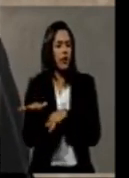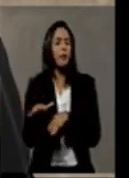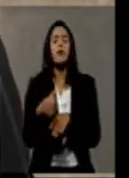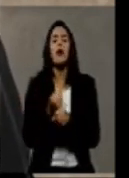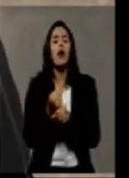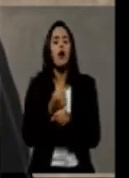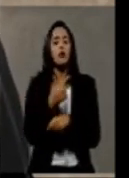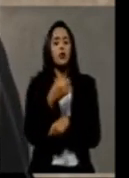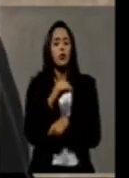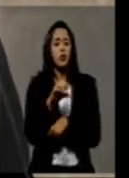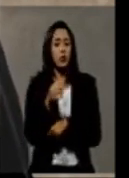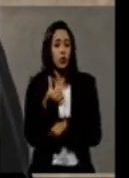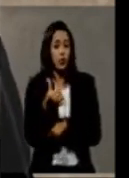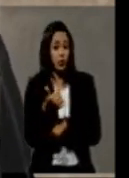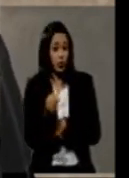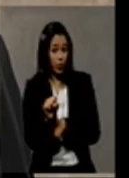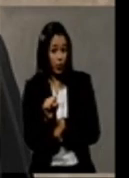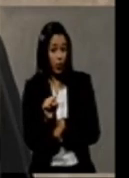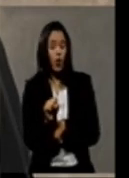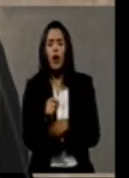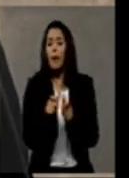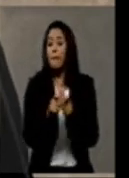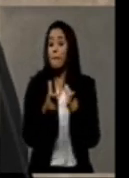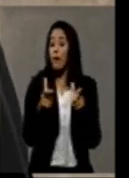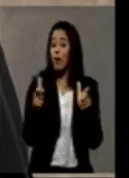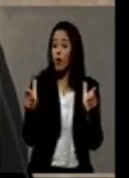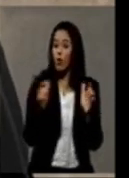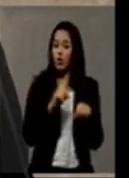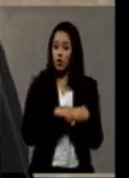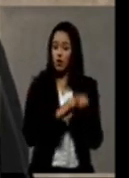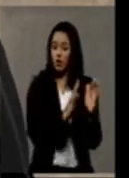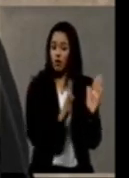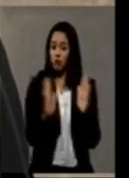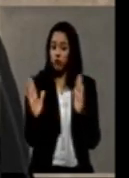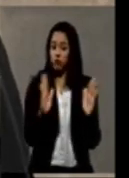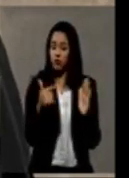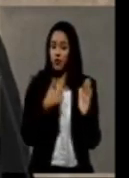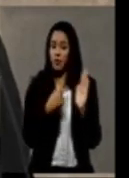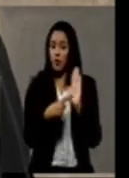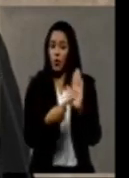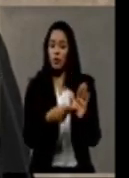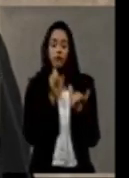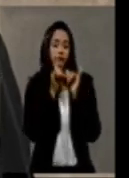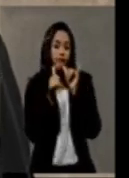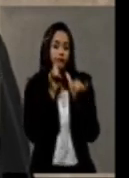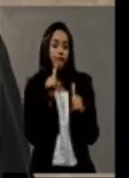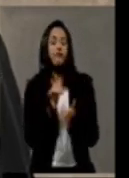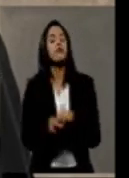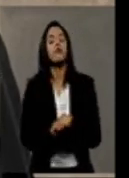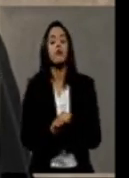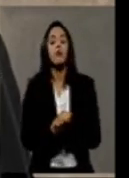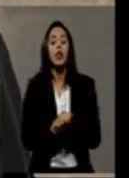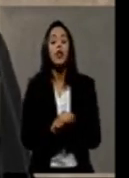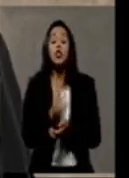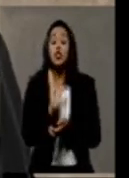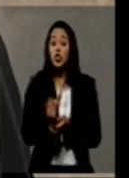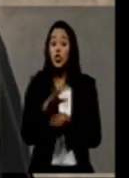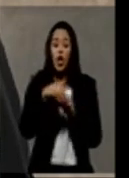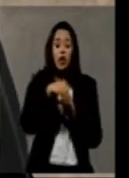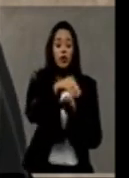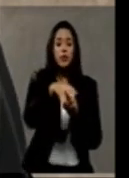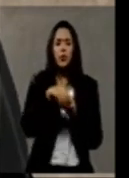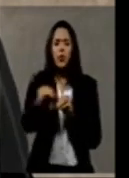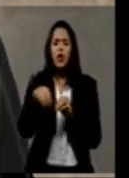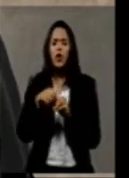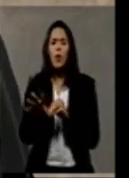2018 a maior parte deste período que traga os dados no período foram distribuídos para cada ministro uma